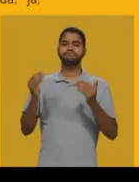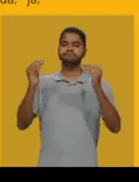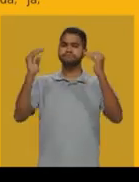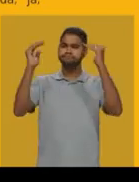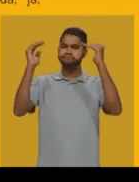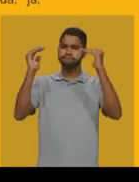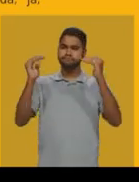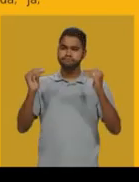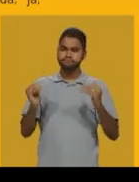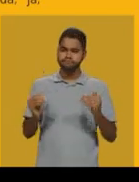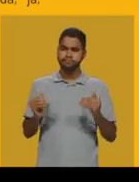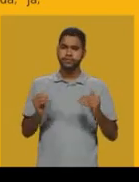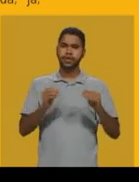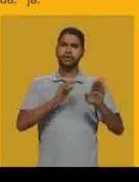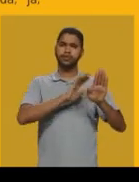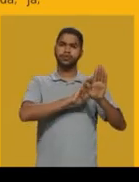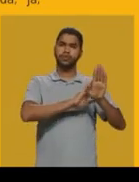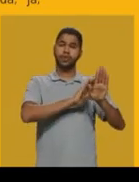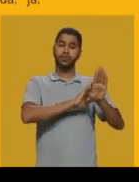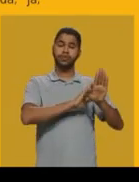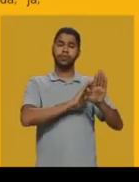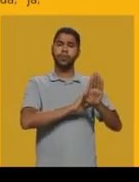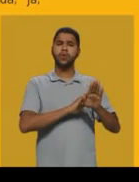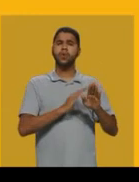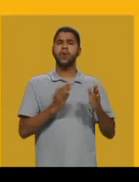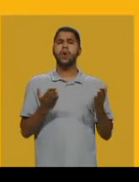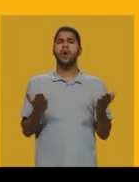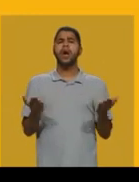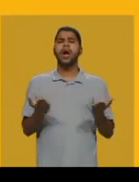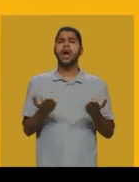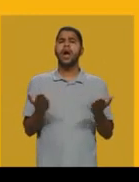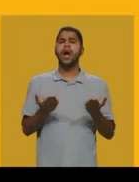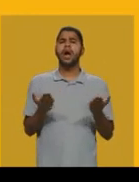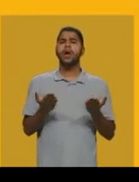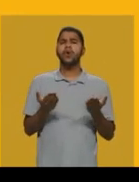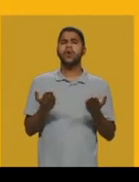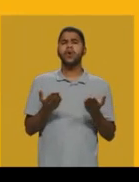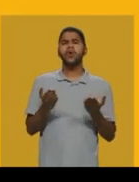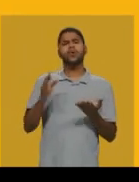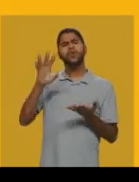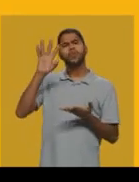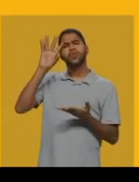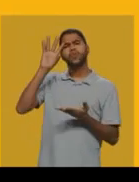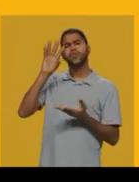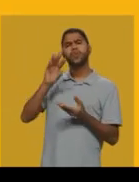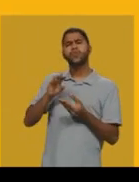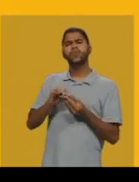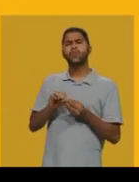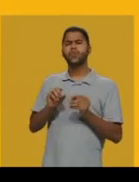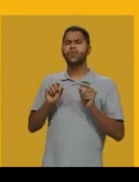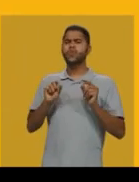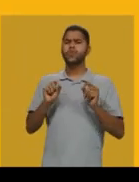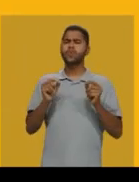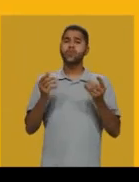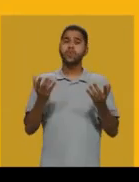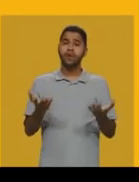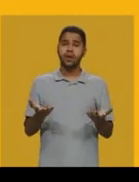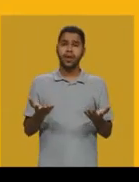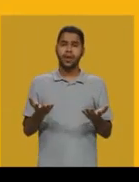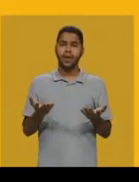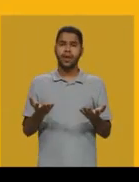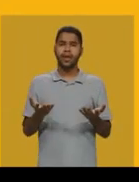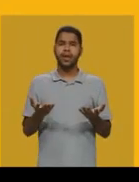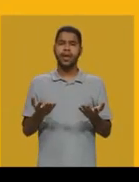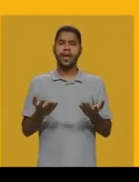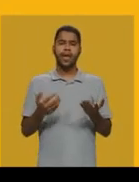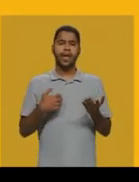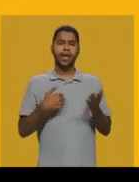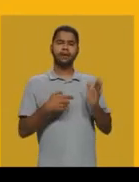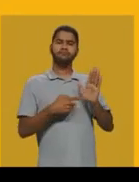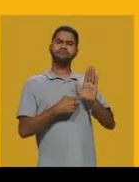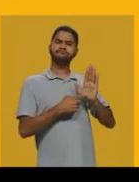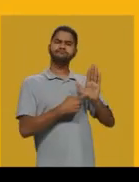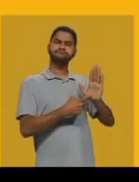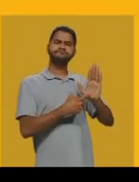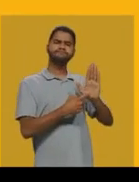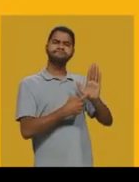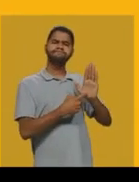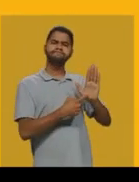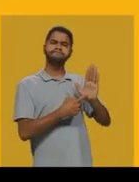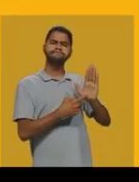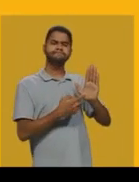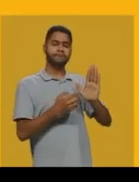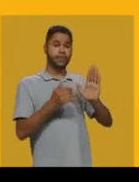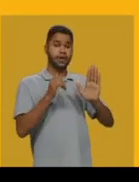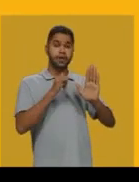destes pressupostos. Agora, o que são subentendidos? Subentendidos são insinuações, né?